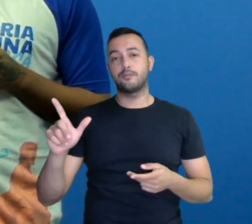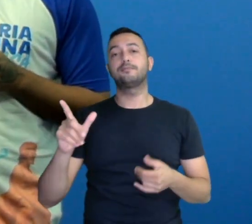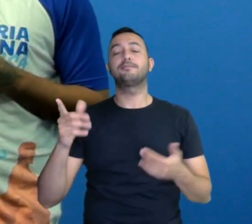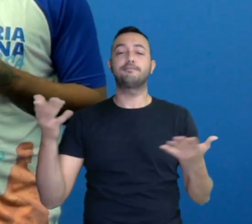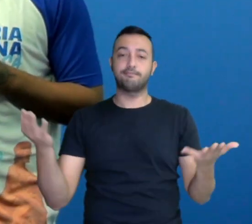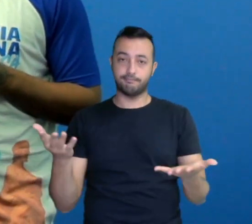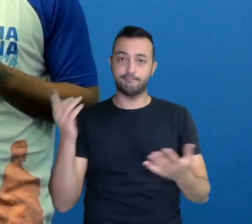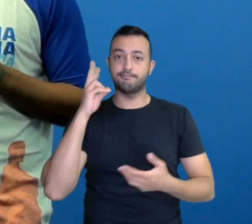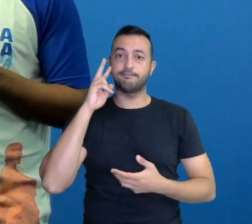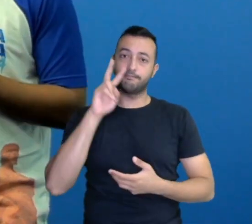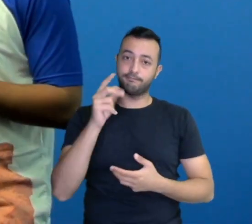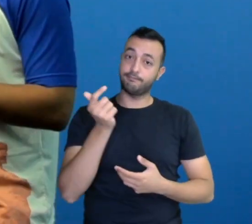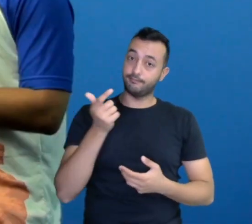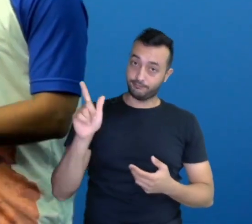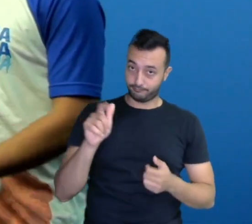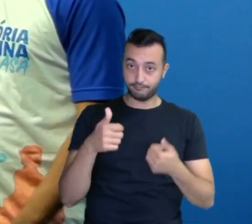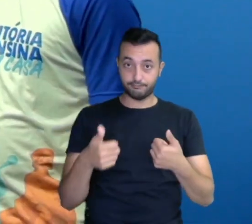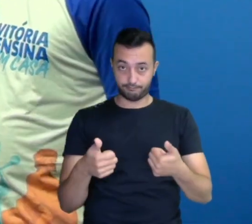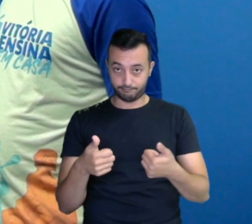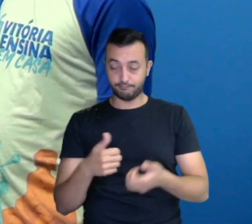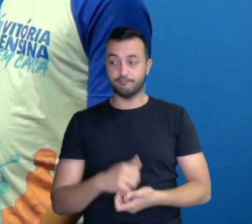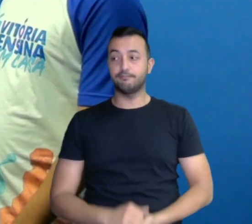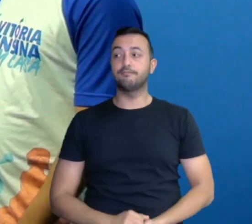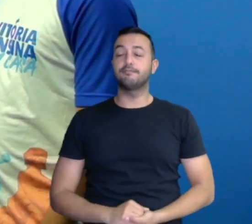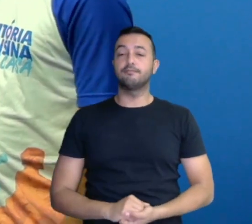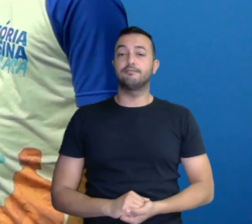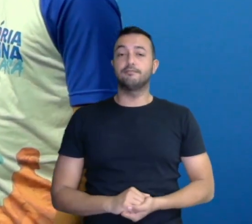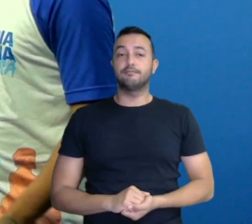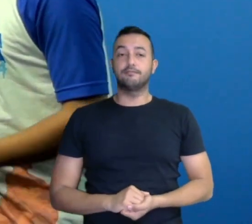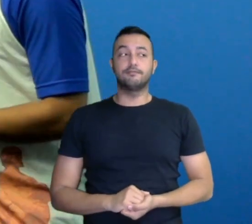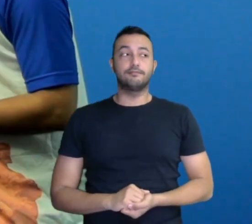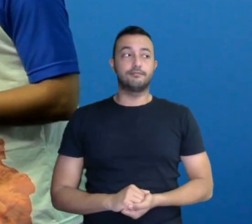iremos ver em outro continente, tá bem? Vamos lá.